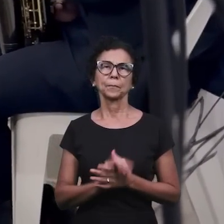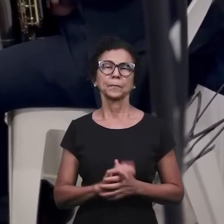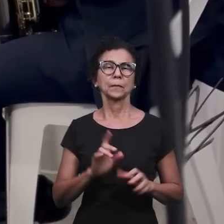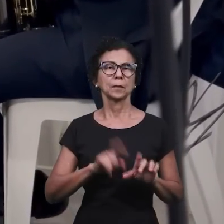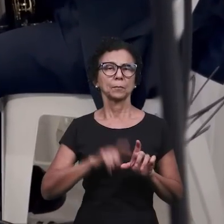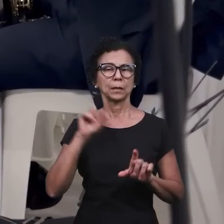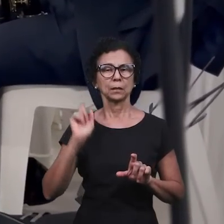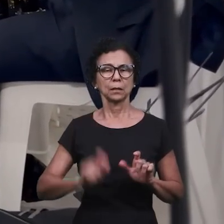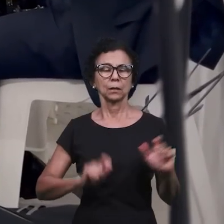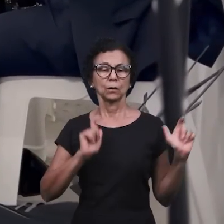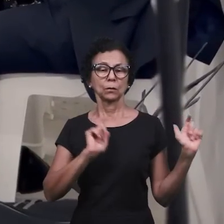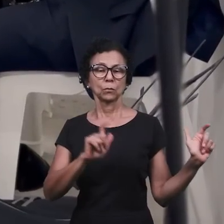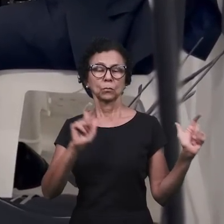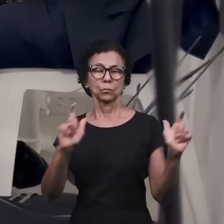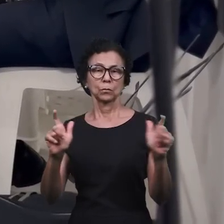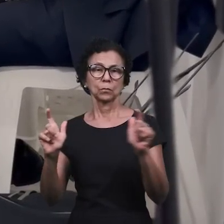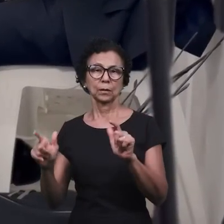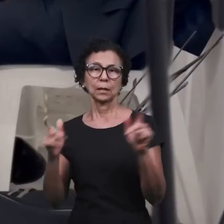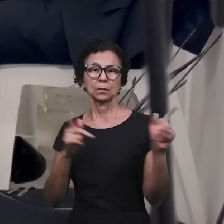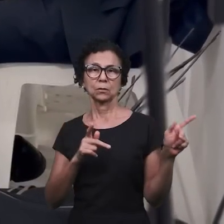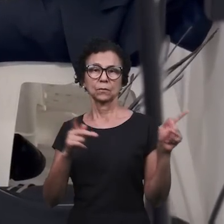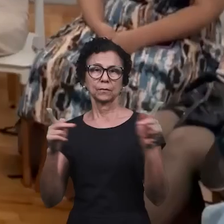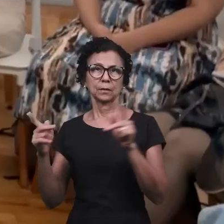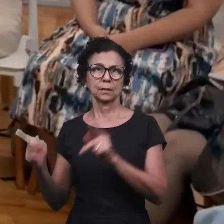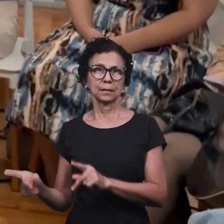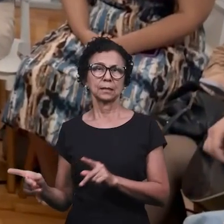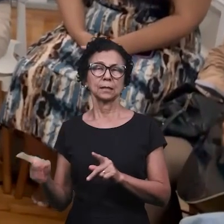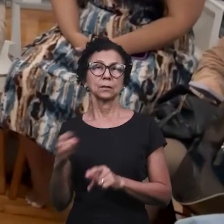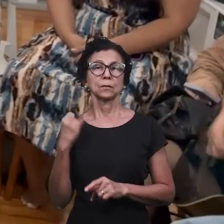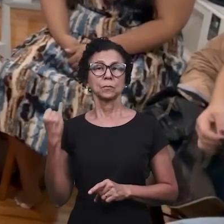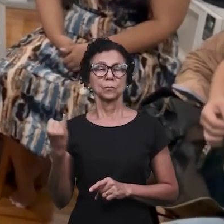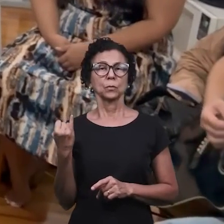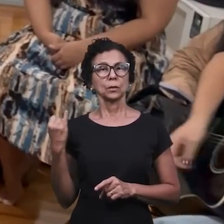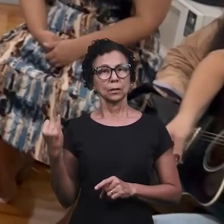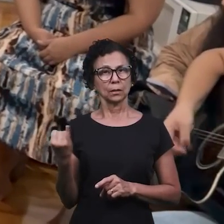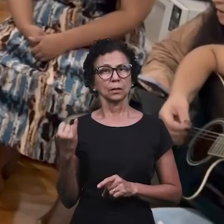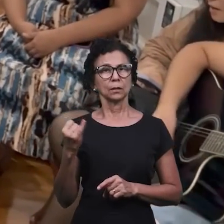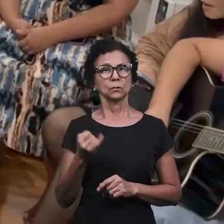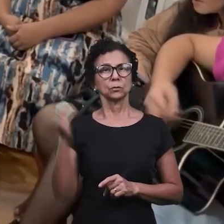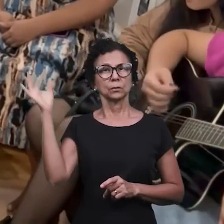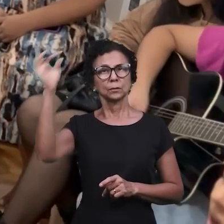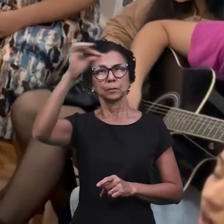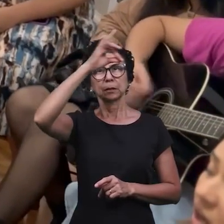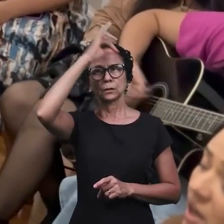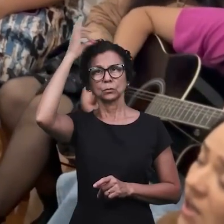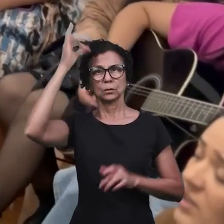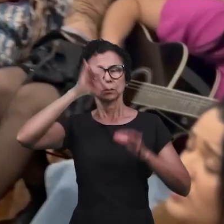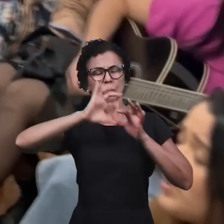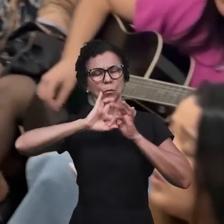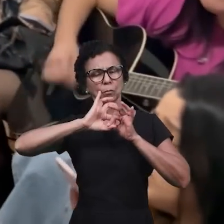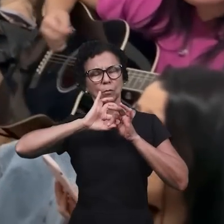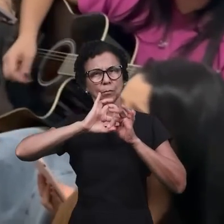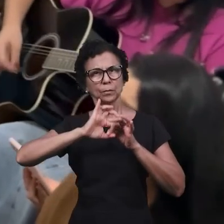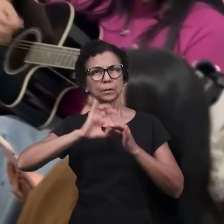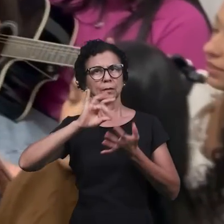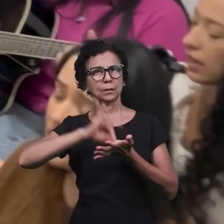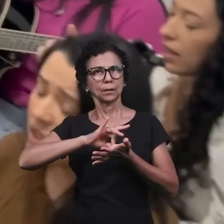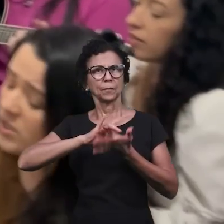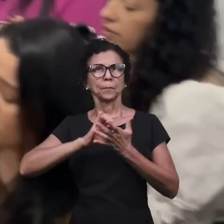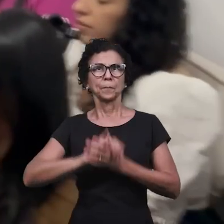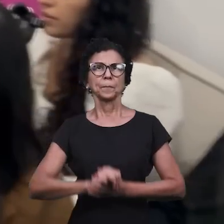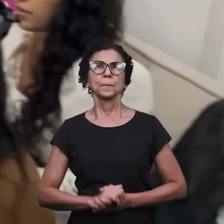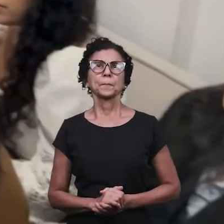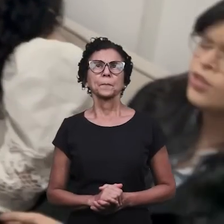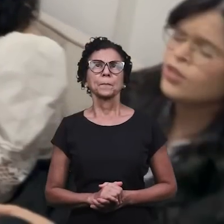do local, os jovens relatam que a visitação do Espírito Santo e a comunhão são